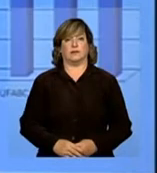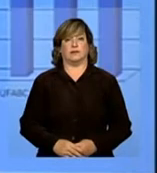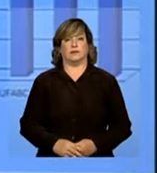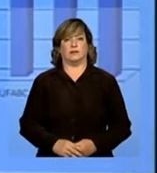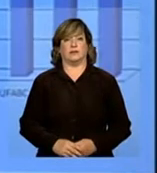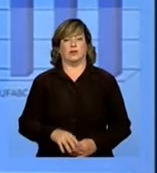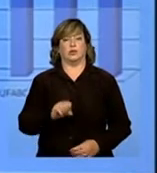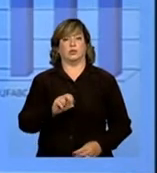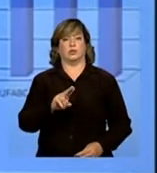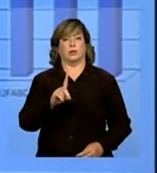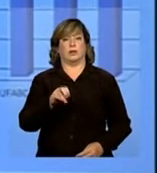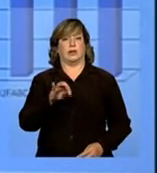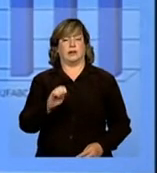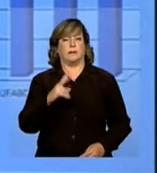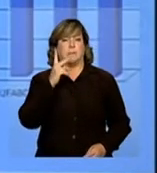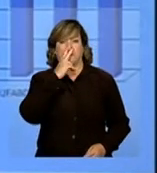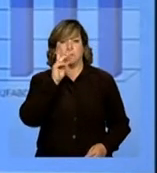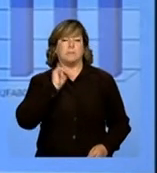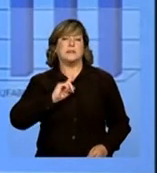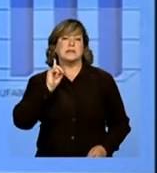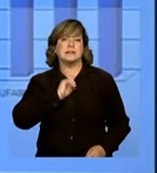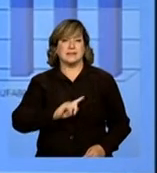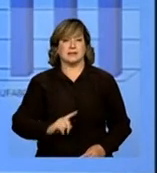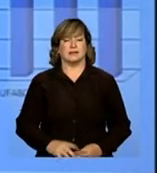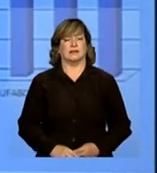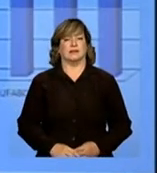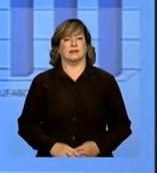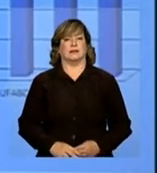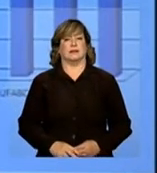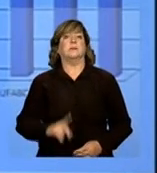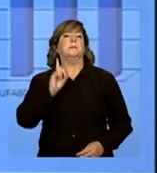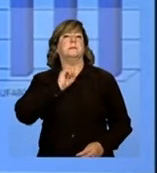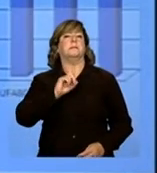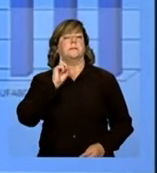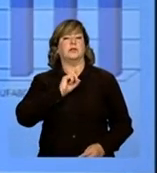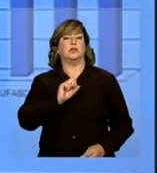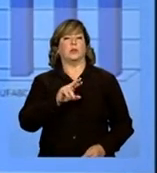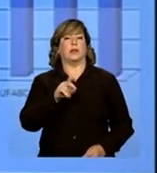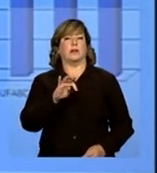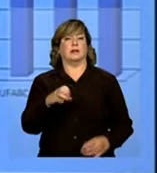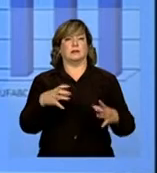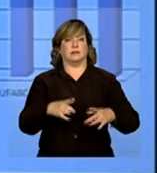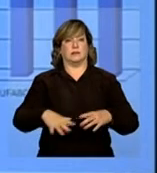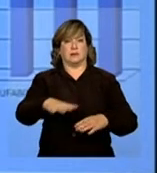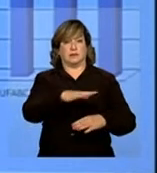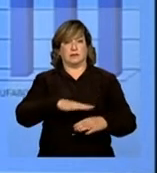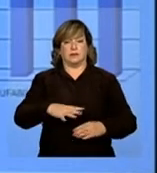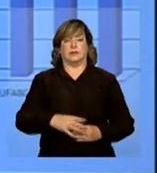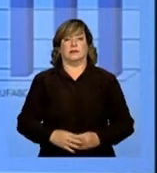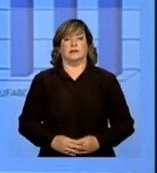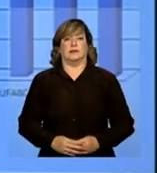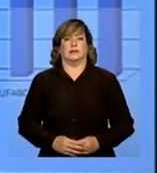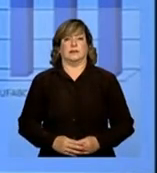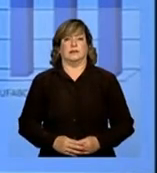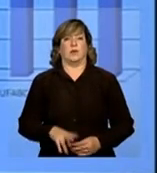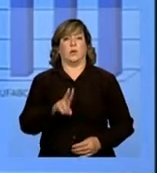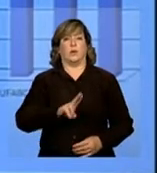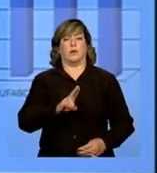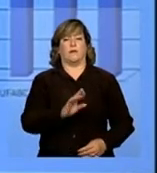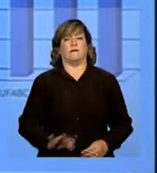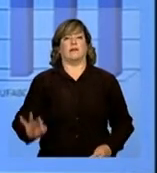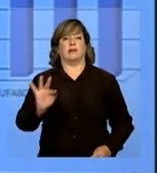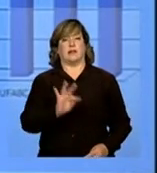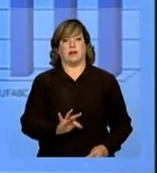e eu Sudeste de Minas aqui a Sudeste de Minas Universidade